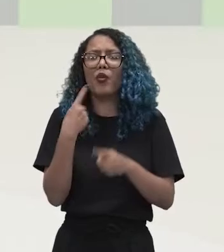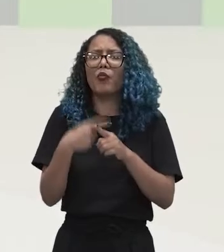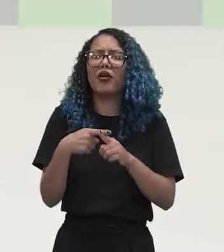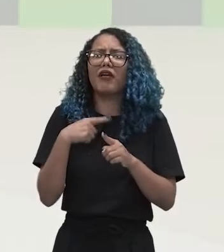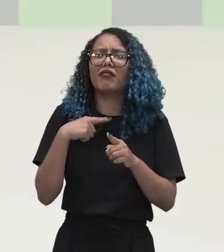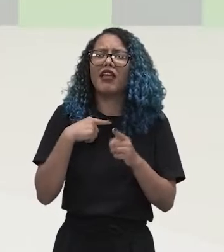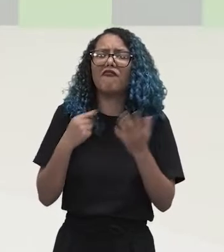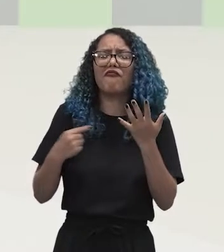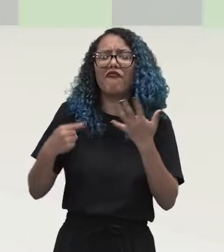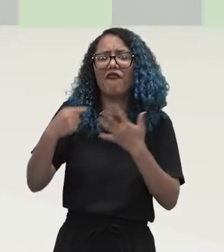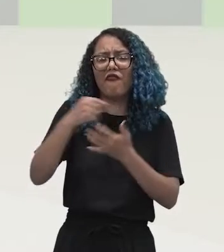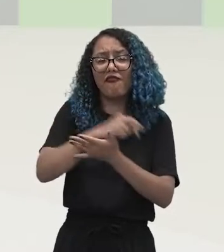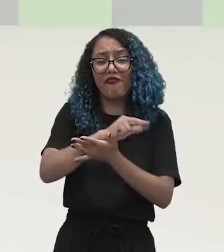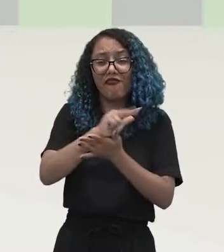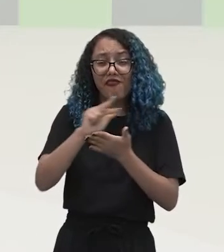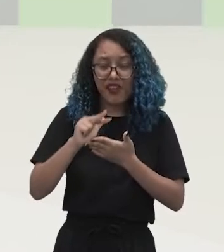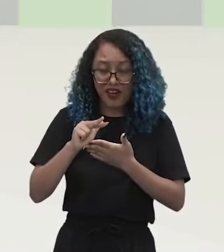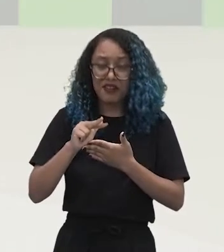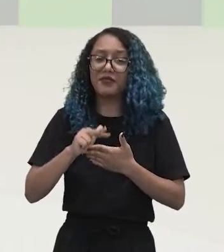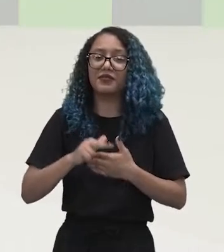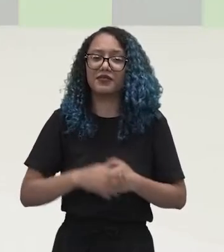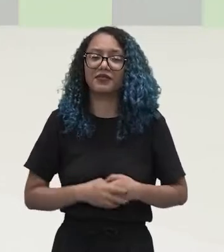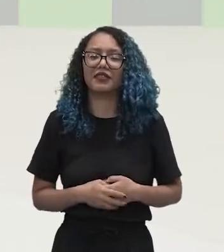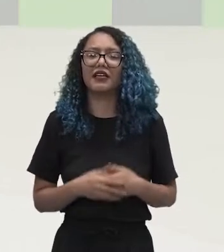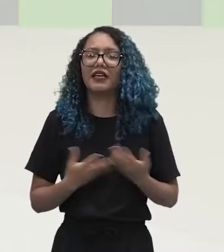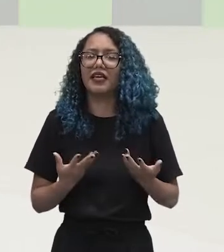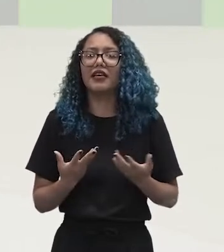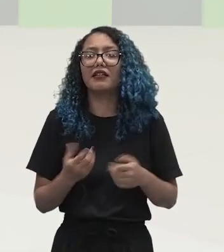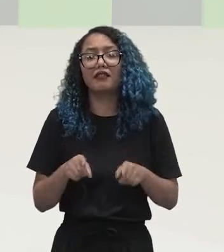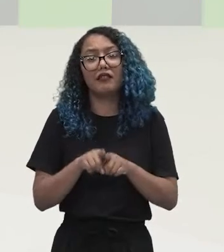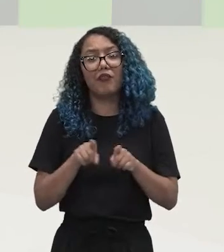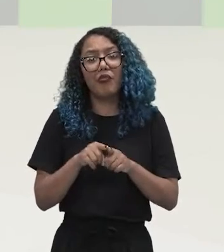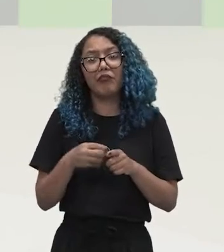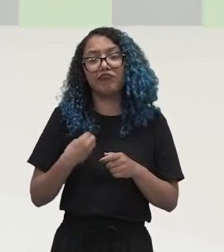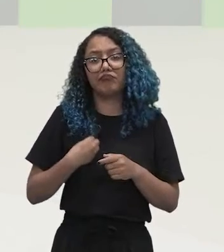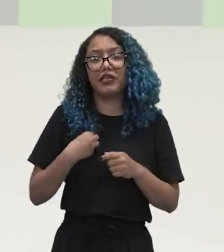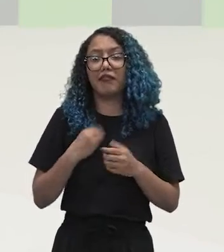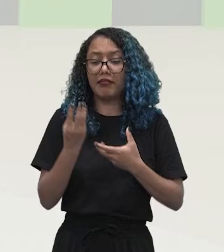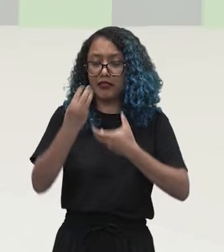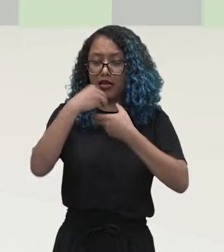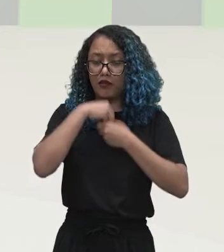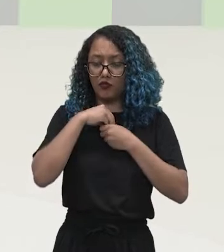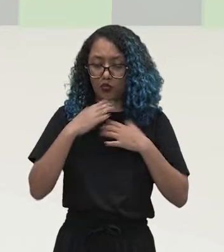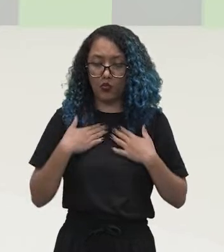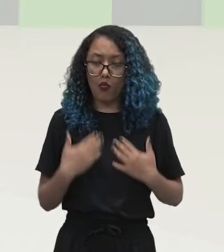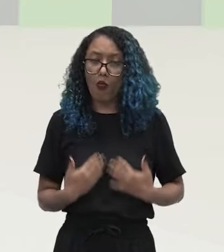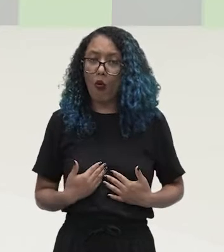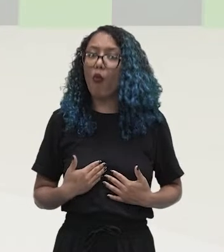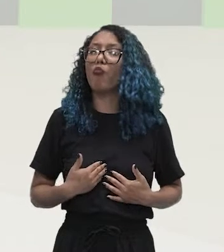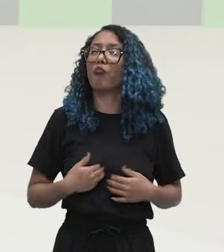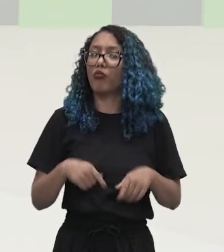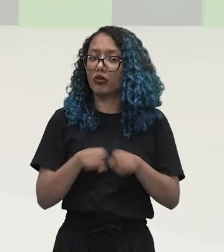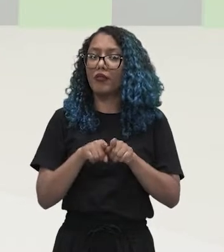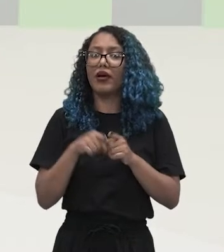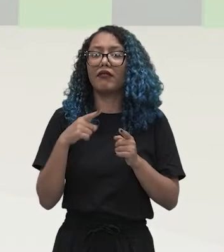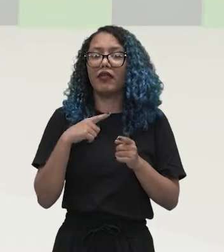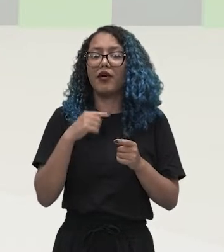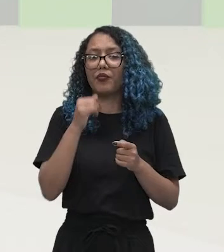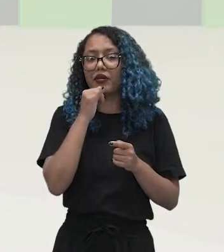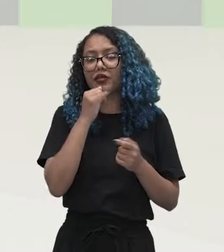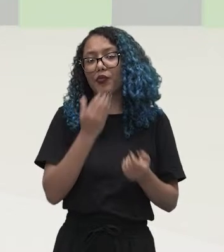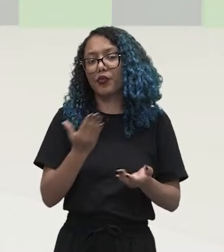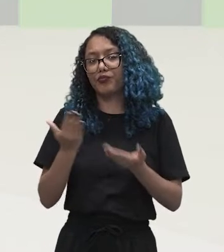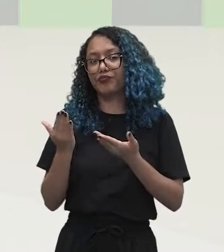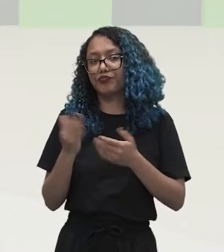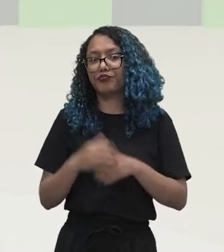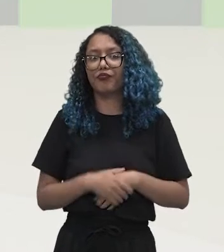compostos orgânicos e eles estão presentes no nosso corpo humano. Olhem essa estrutura aqui. Essa aqui é a